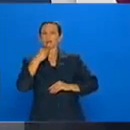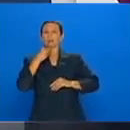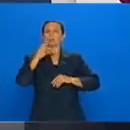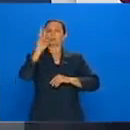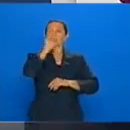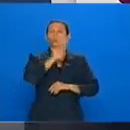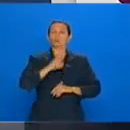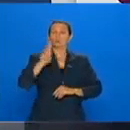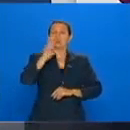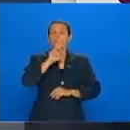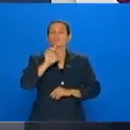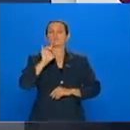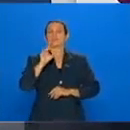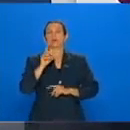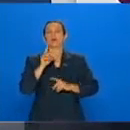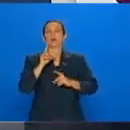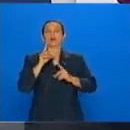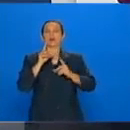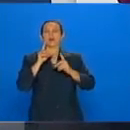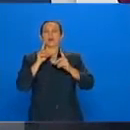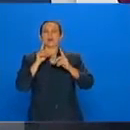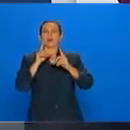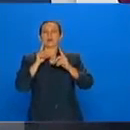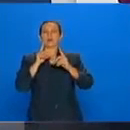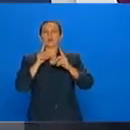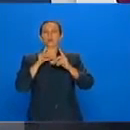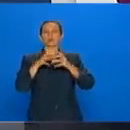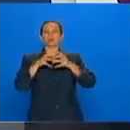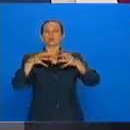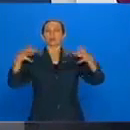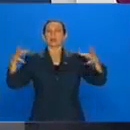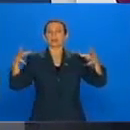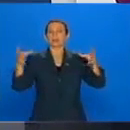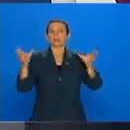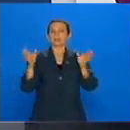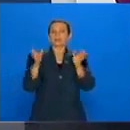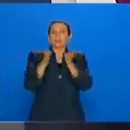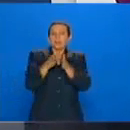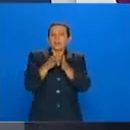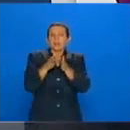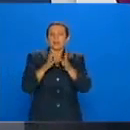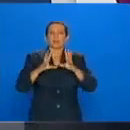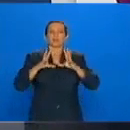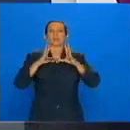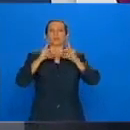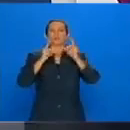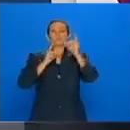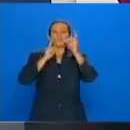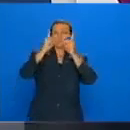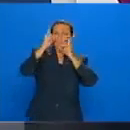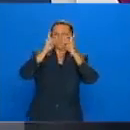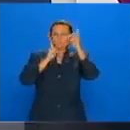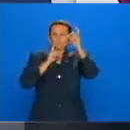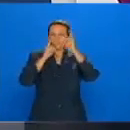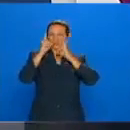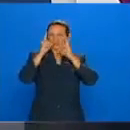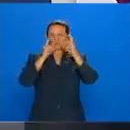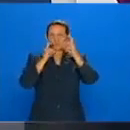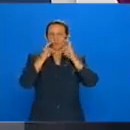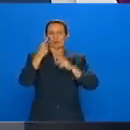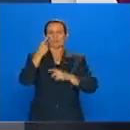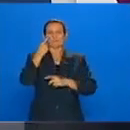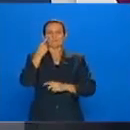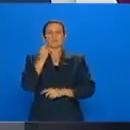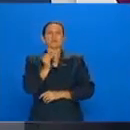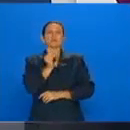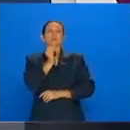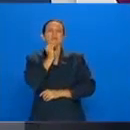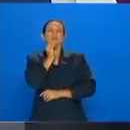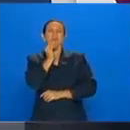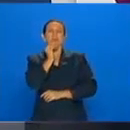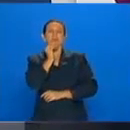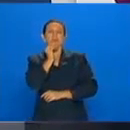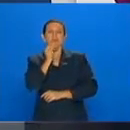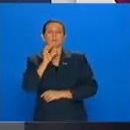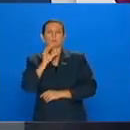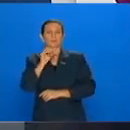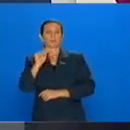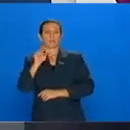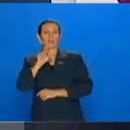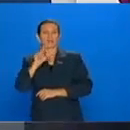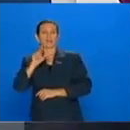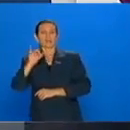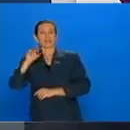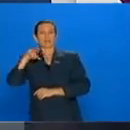facial. Por exemplo, vamos utilizar aqui o sinal de carrinho e carrão, por meio da marcação com a